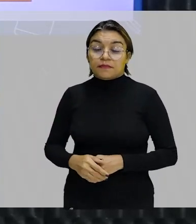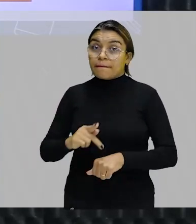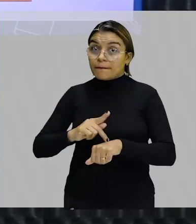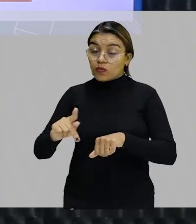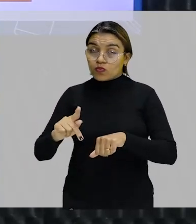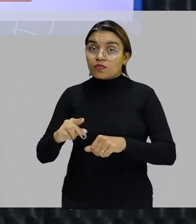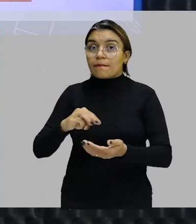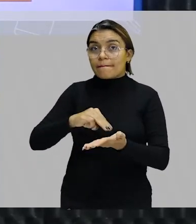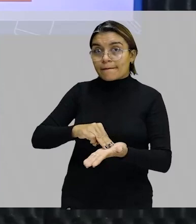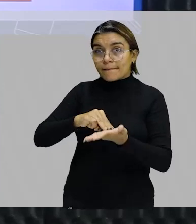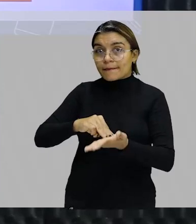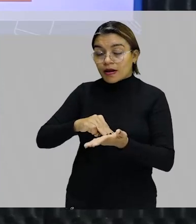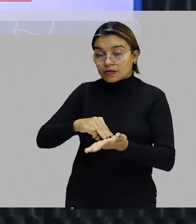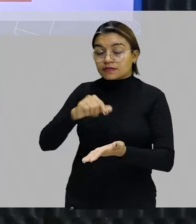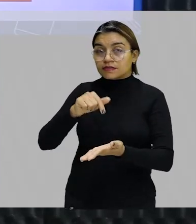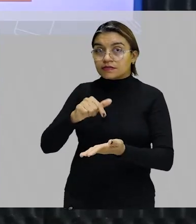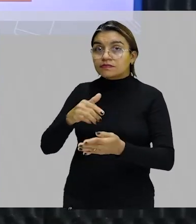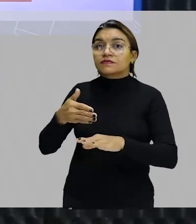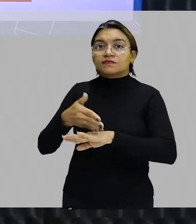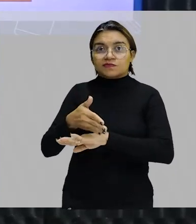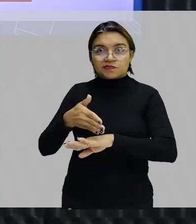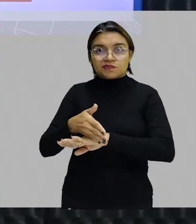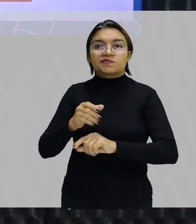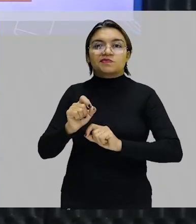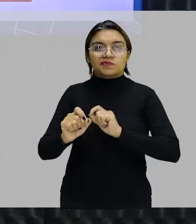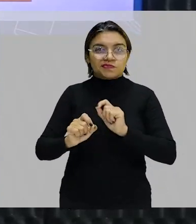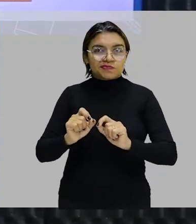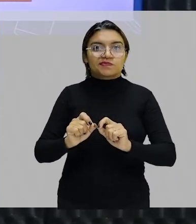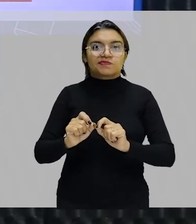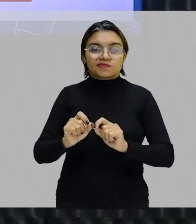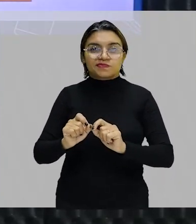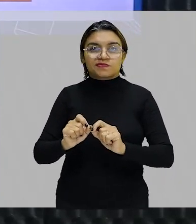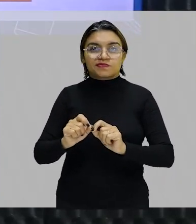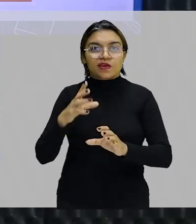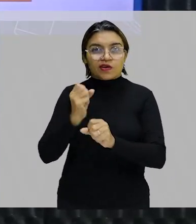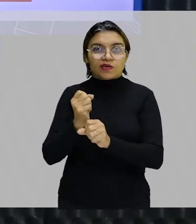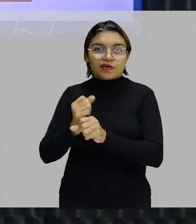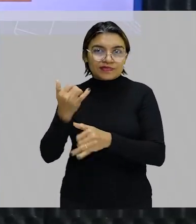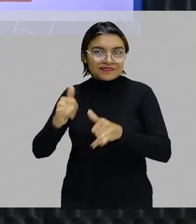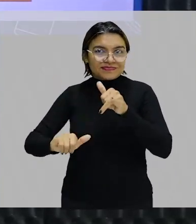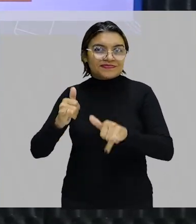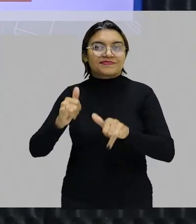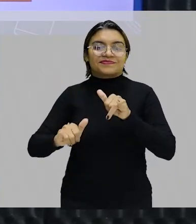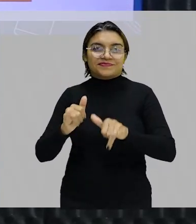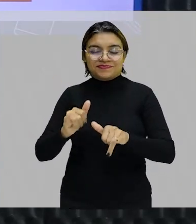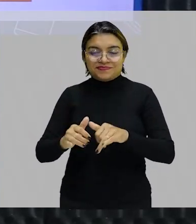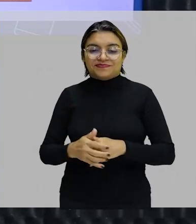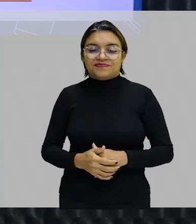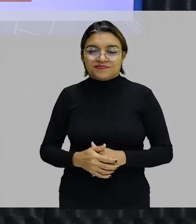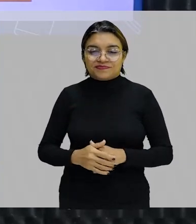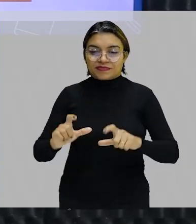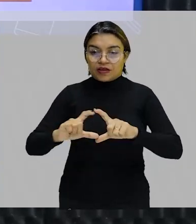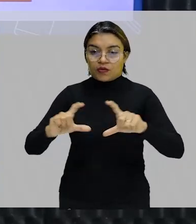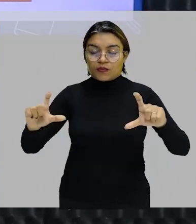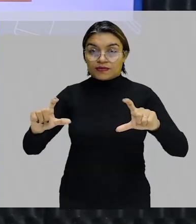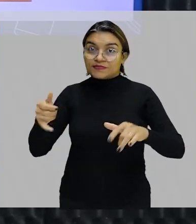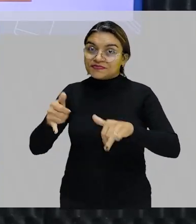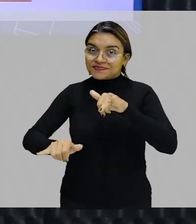massa que vai participar efetivamente do cálculo estequiométrico, lá na equação